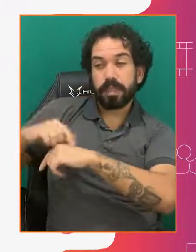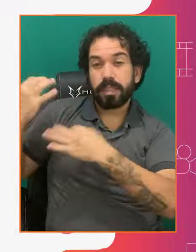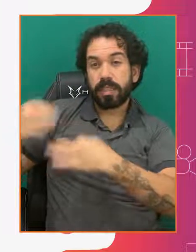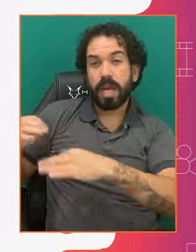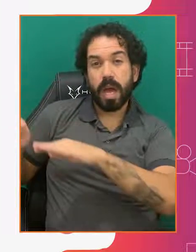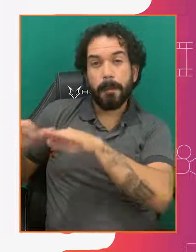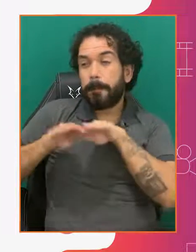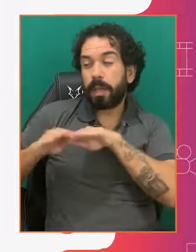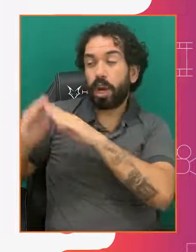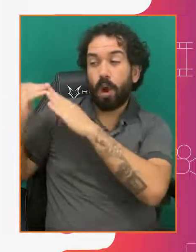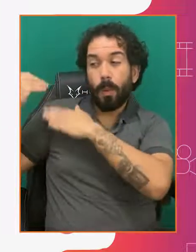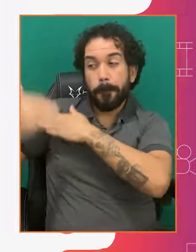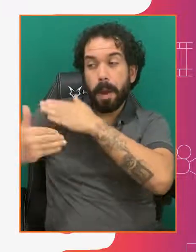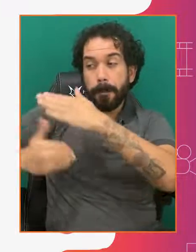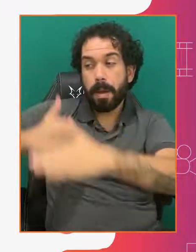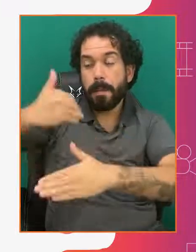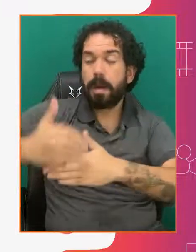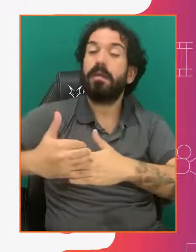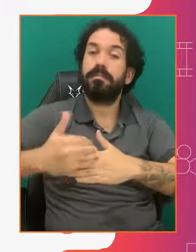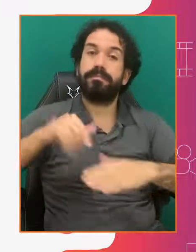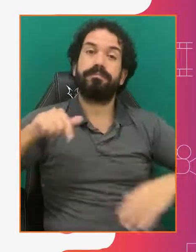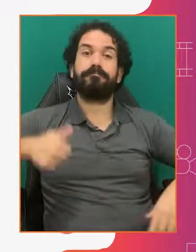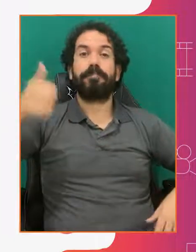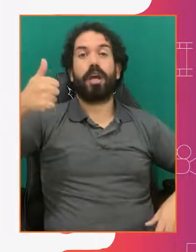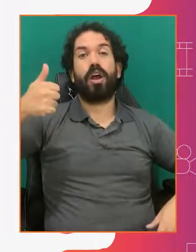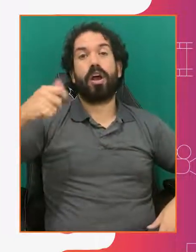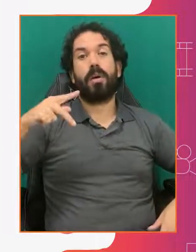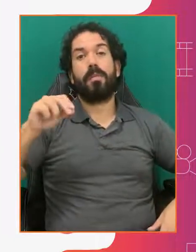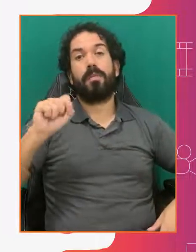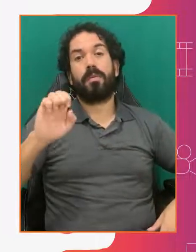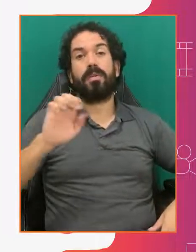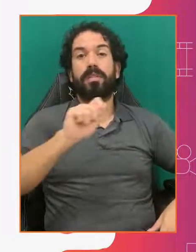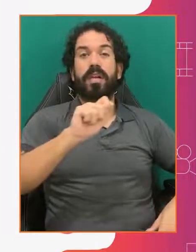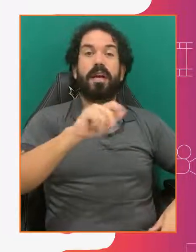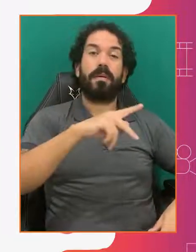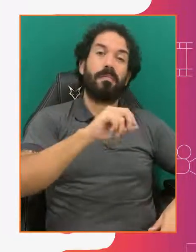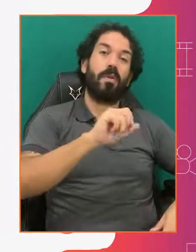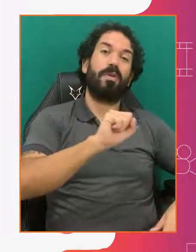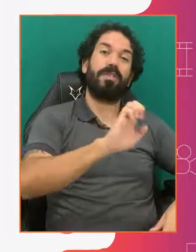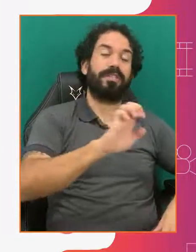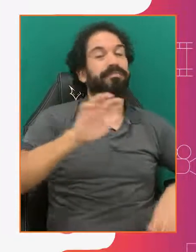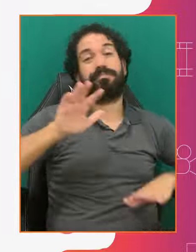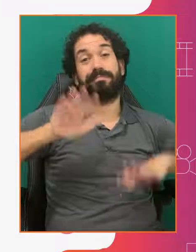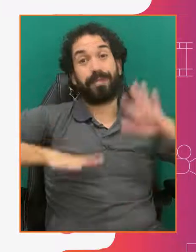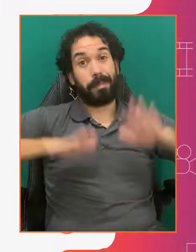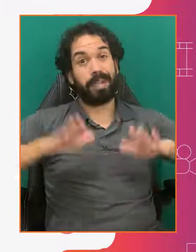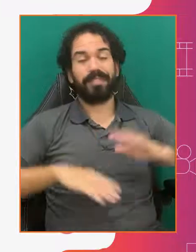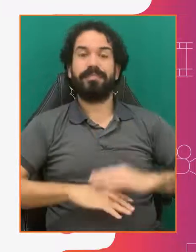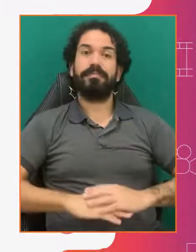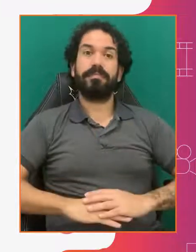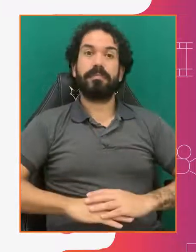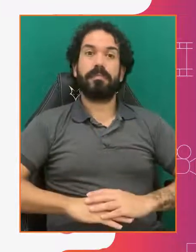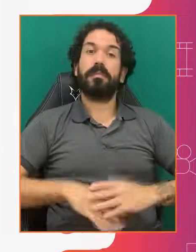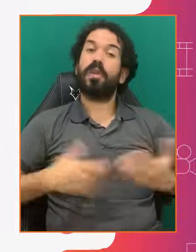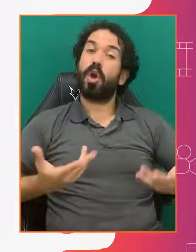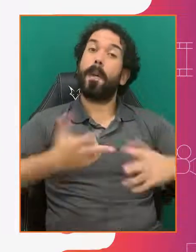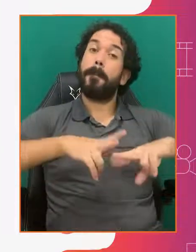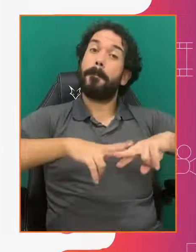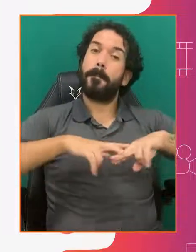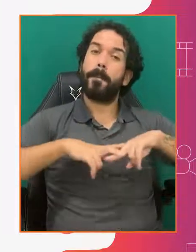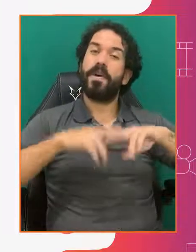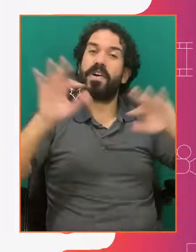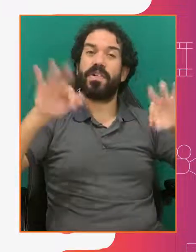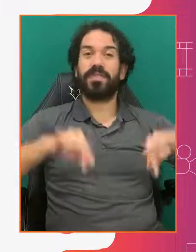seguir um certo padrão no movimento, a pose vai ajudar mais você. E com isso, a